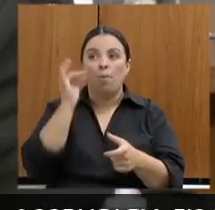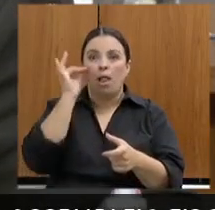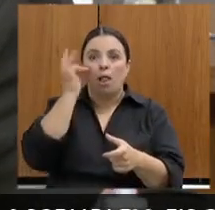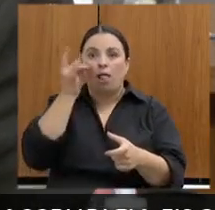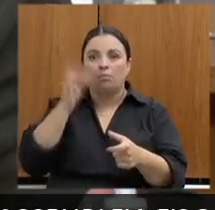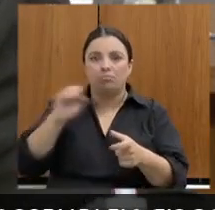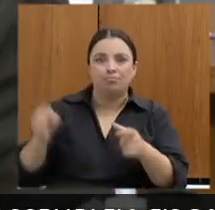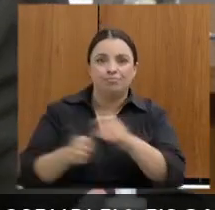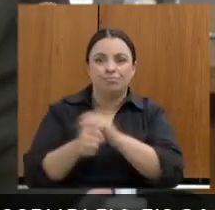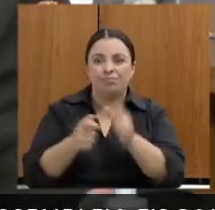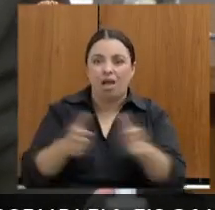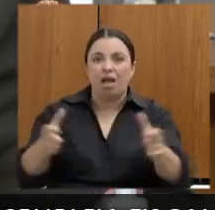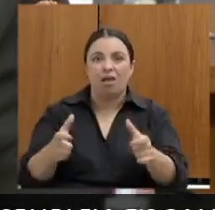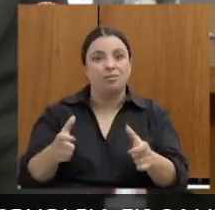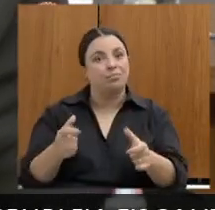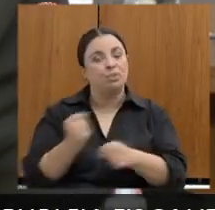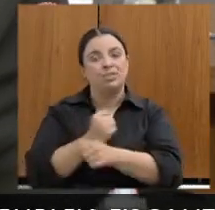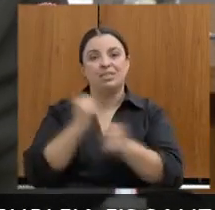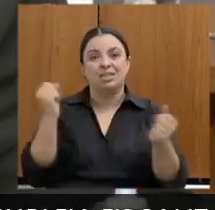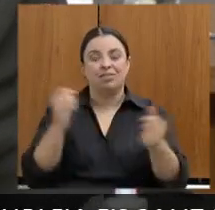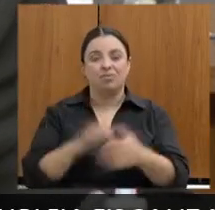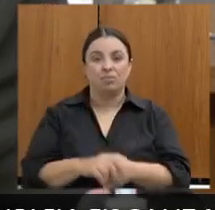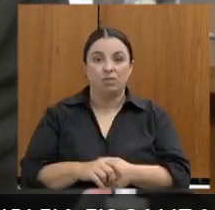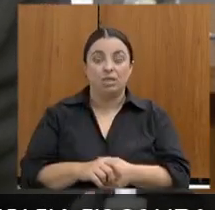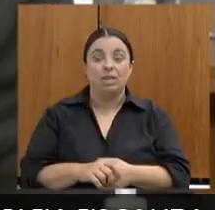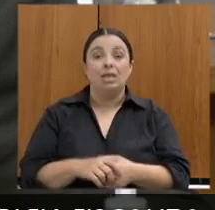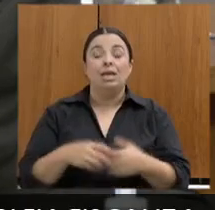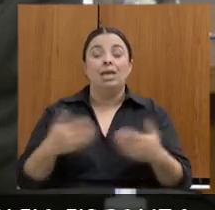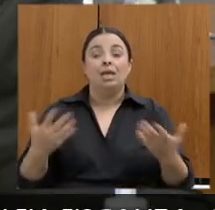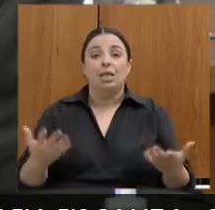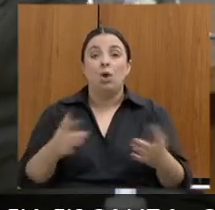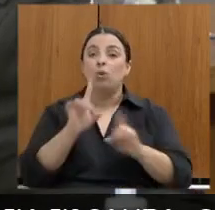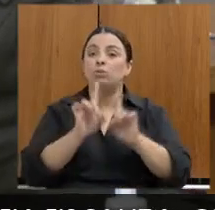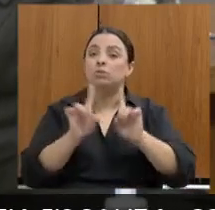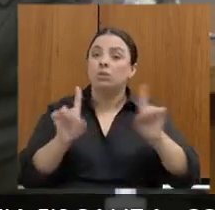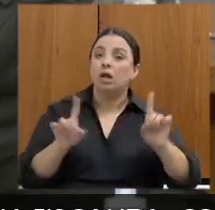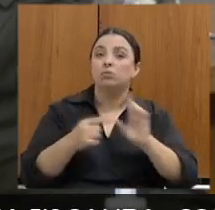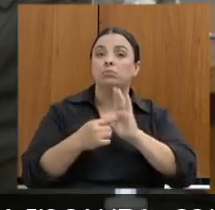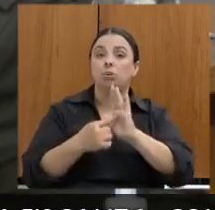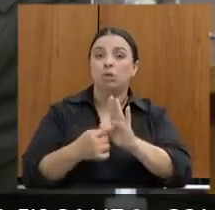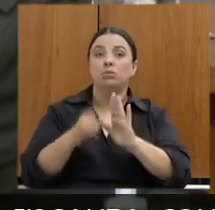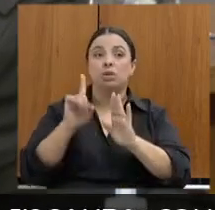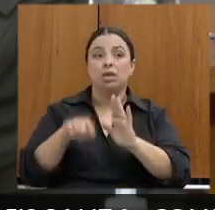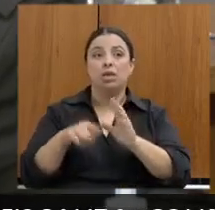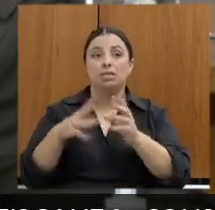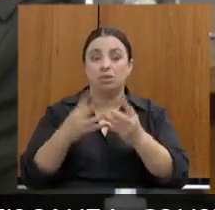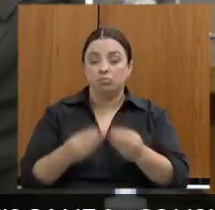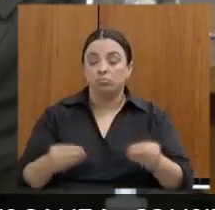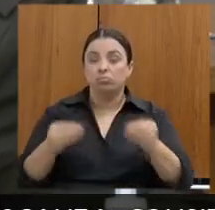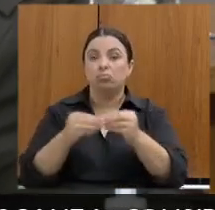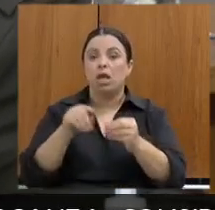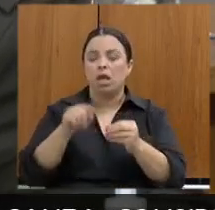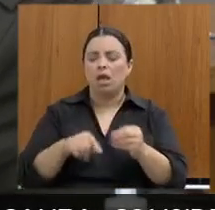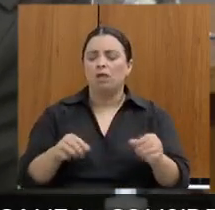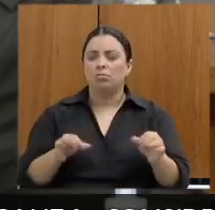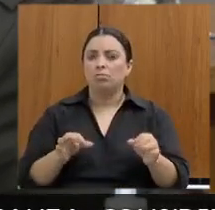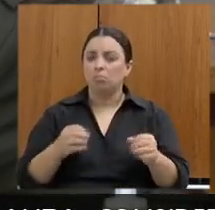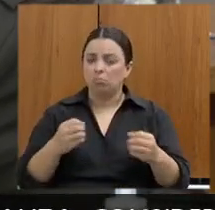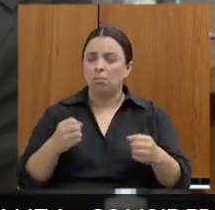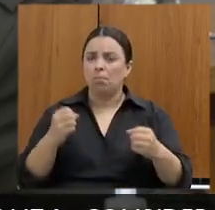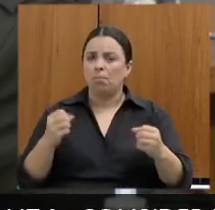então eu entendo os números mostram que a recomposição ela está sendo satisfatória